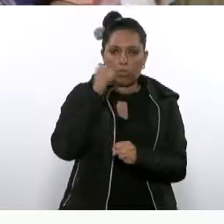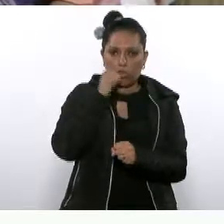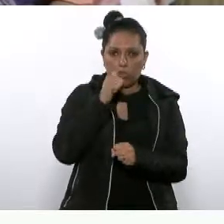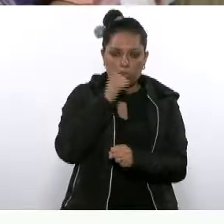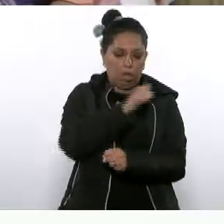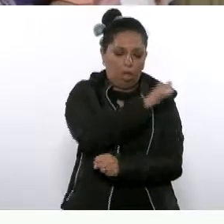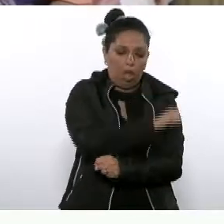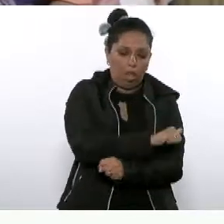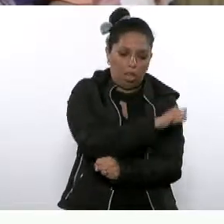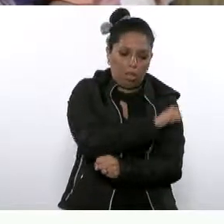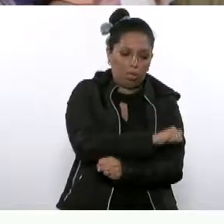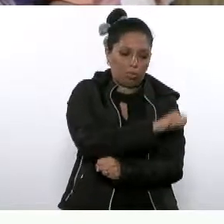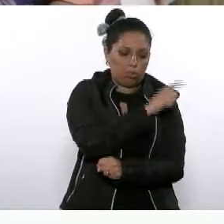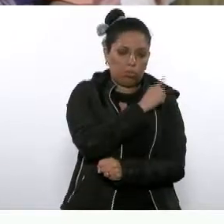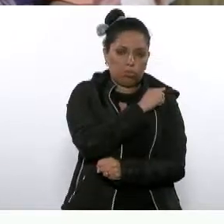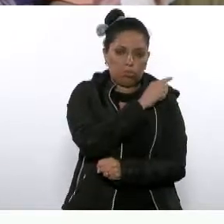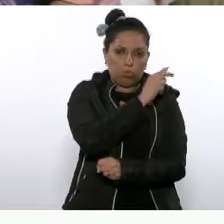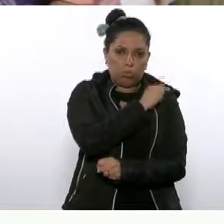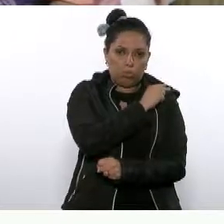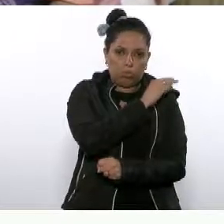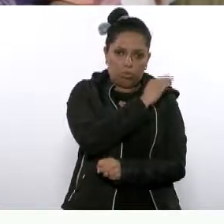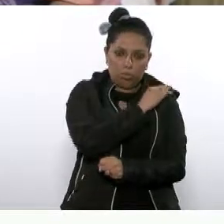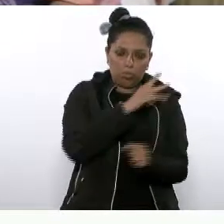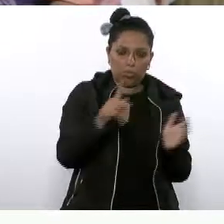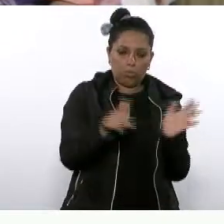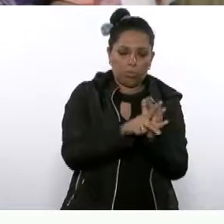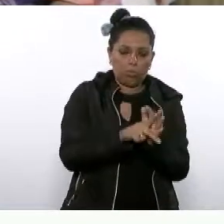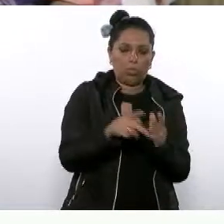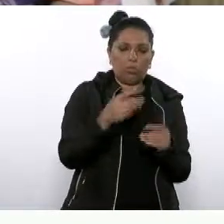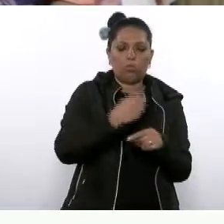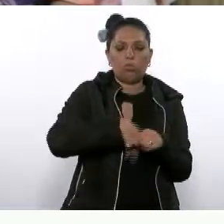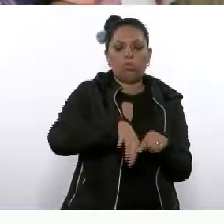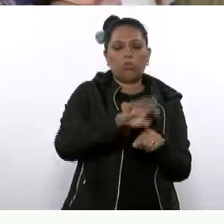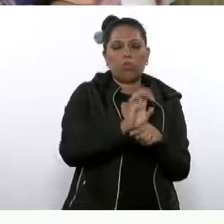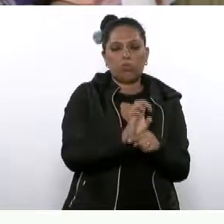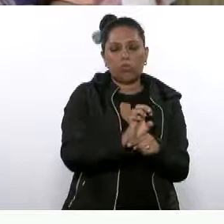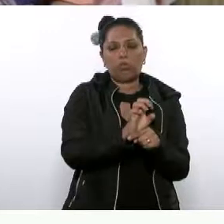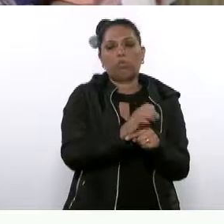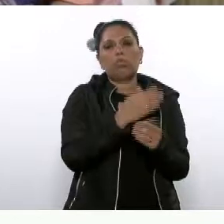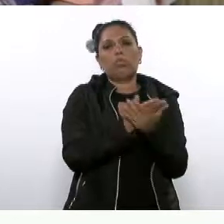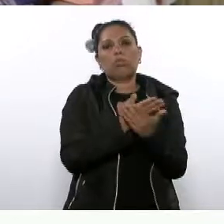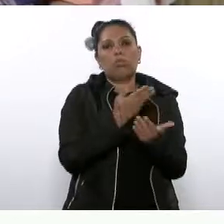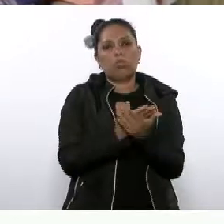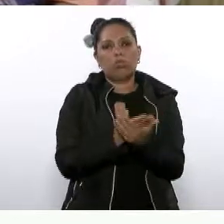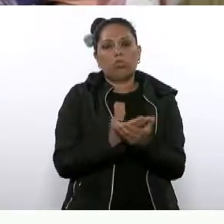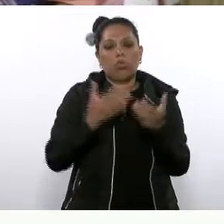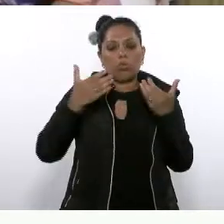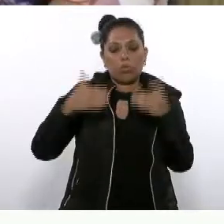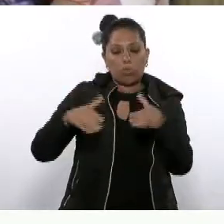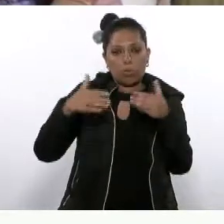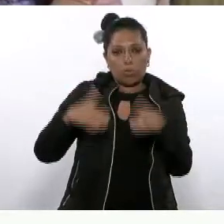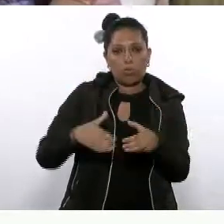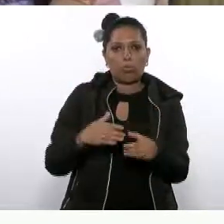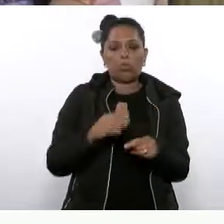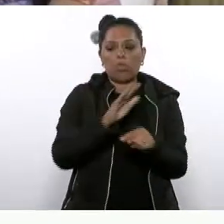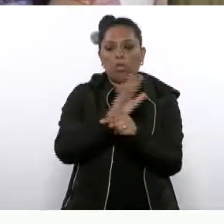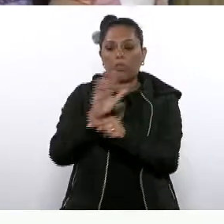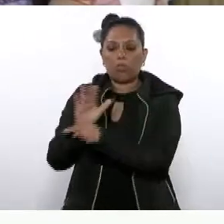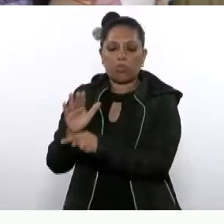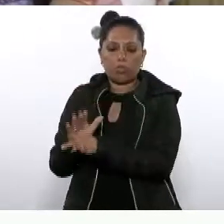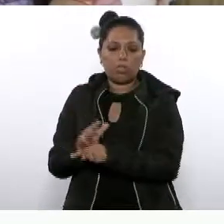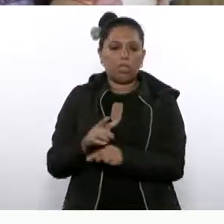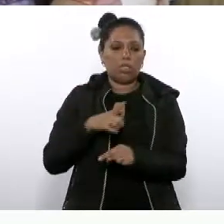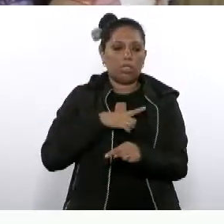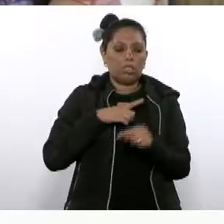do ensino médio da rede de ensino público estadual, através de um concurso de modo a promover no corpo discente o respeito